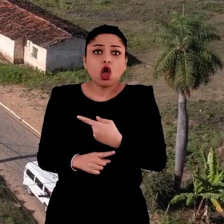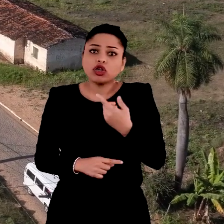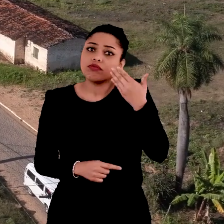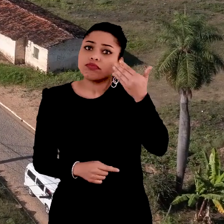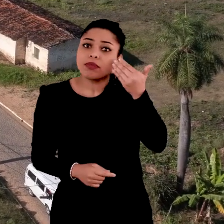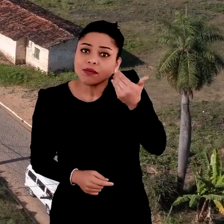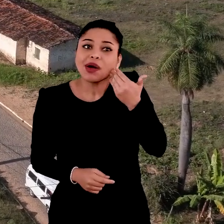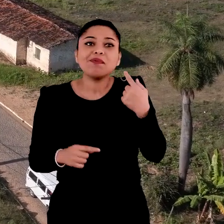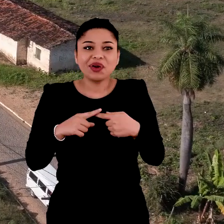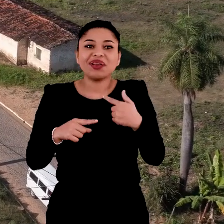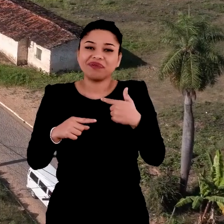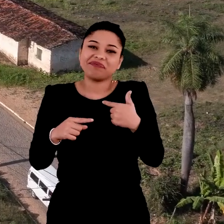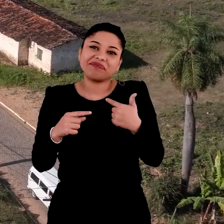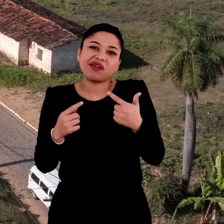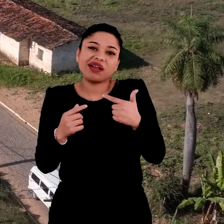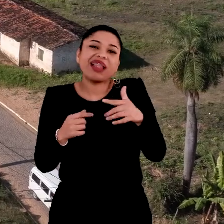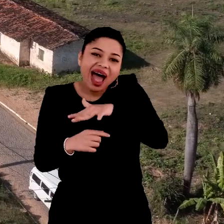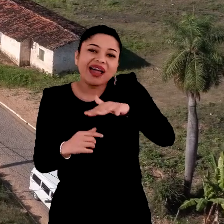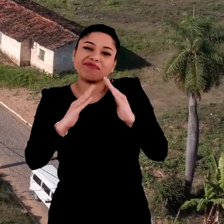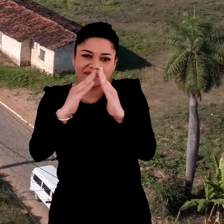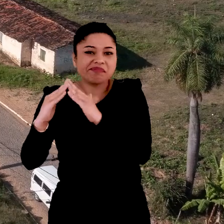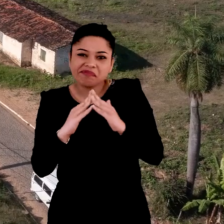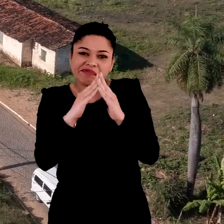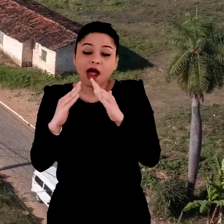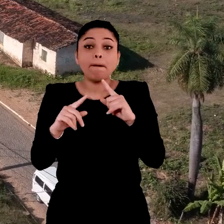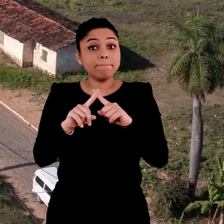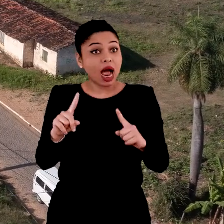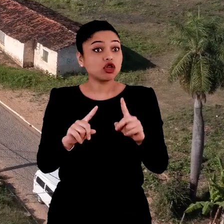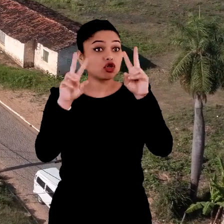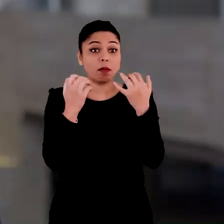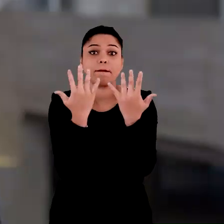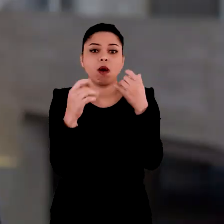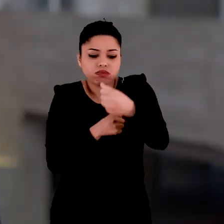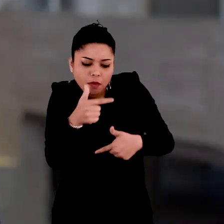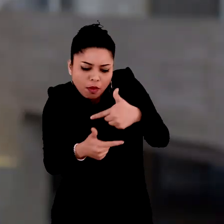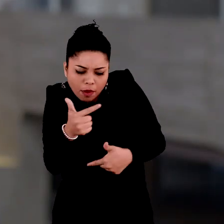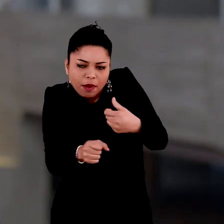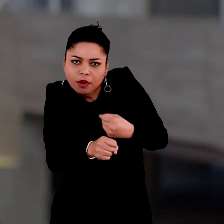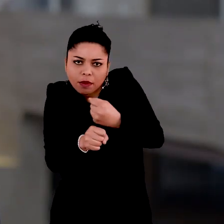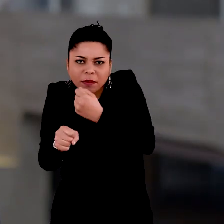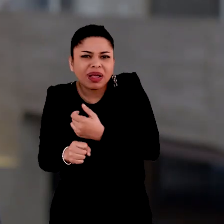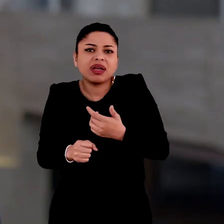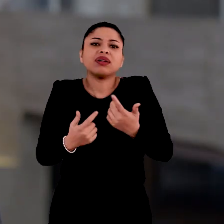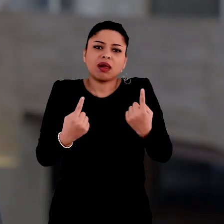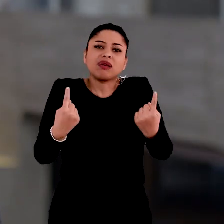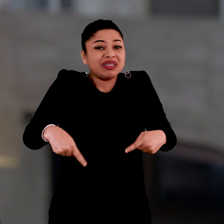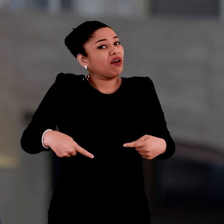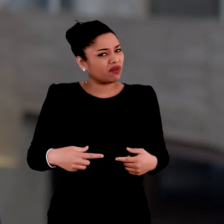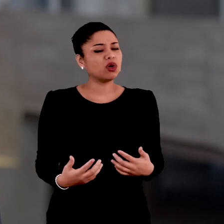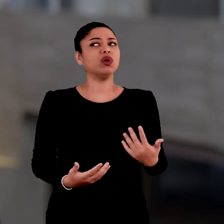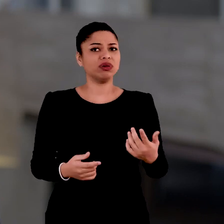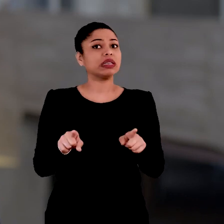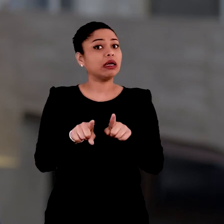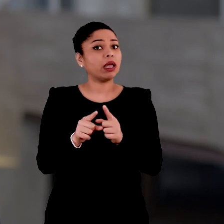teve esse desafio, que foi realizado em 120 dias de execução de obra e contou com uma mão de obra pouco qualificada, mas muito